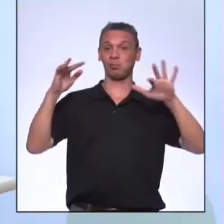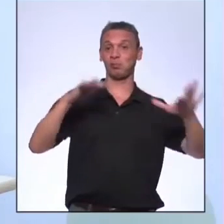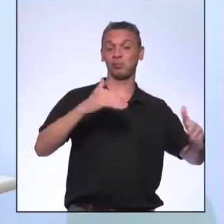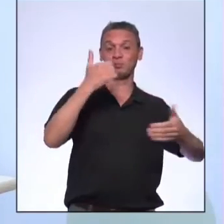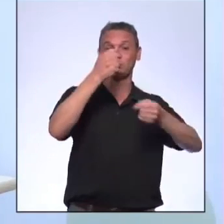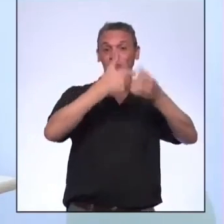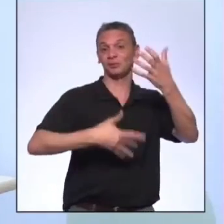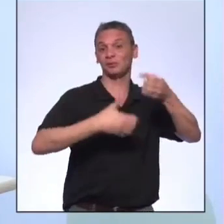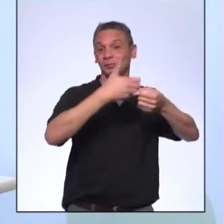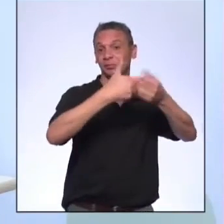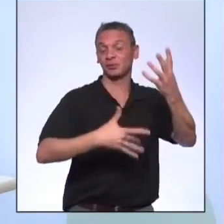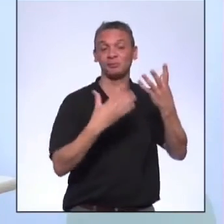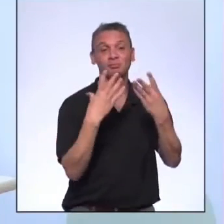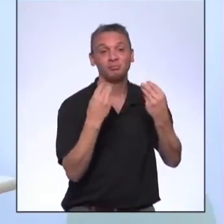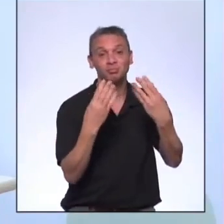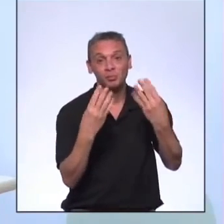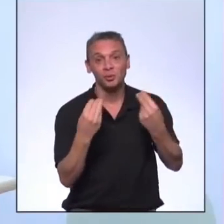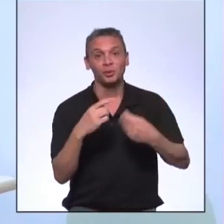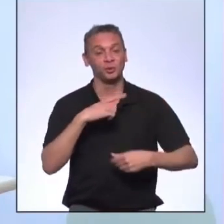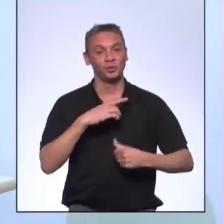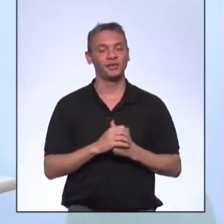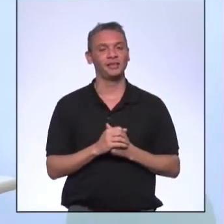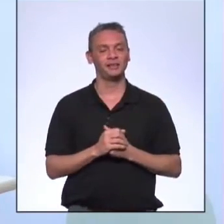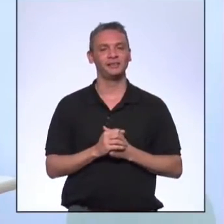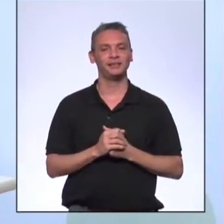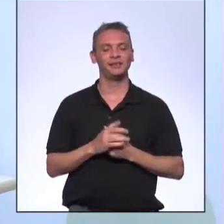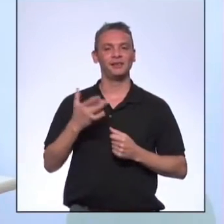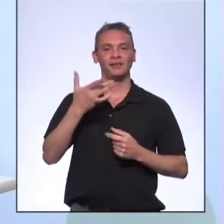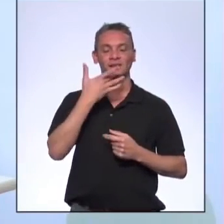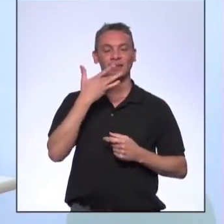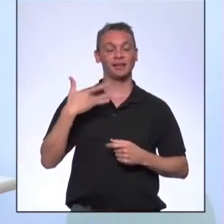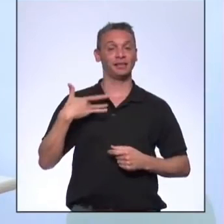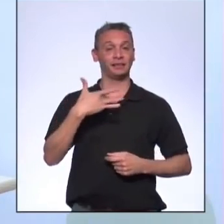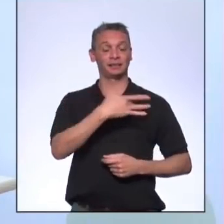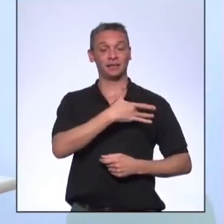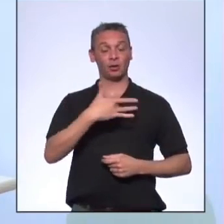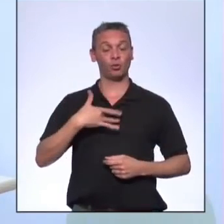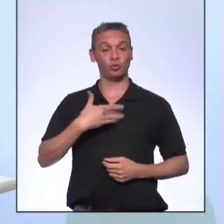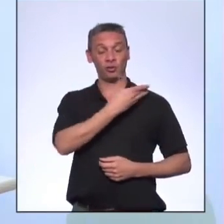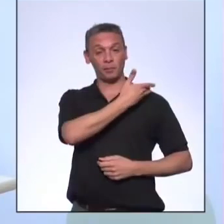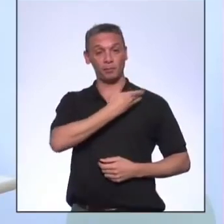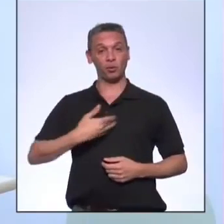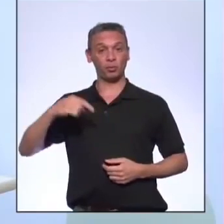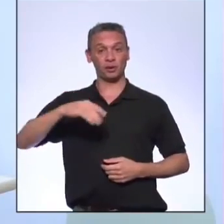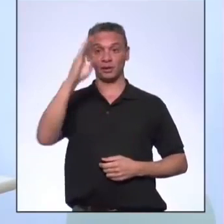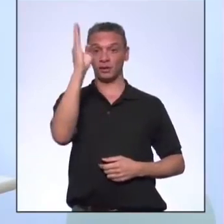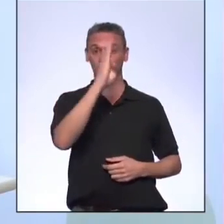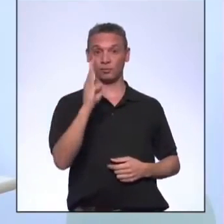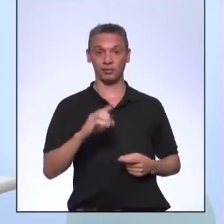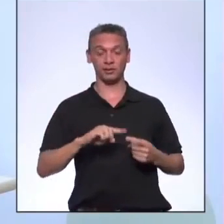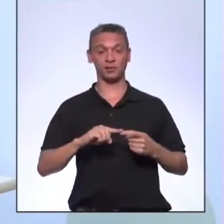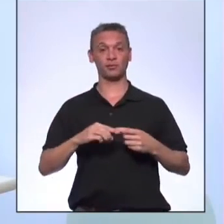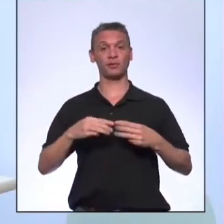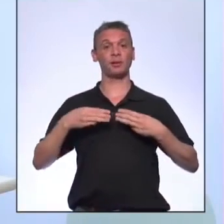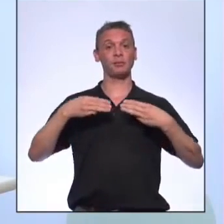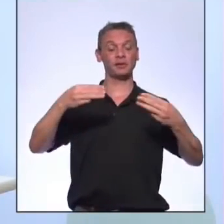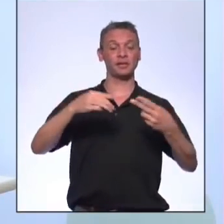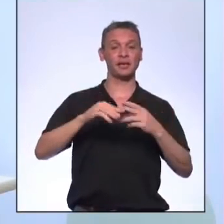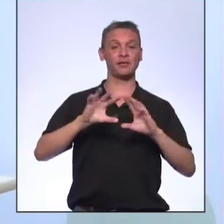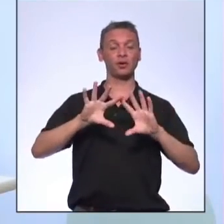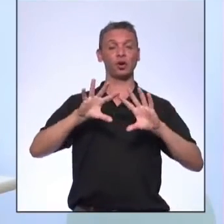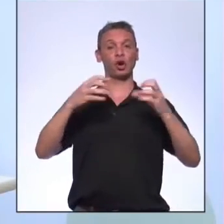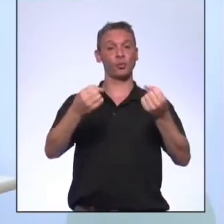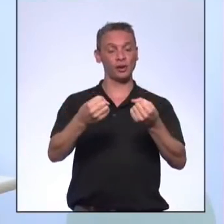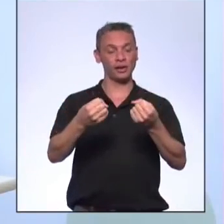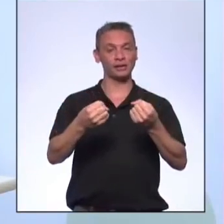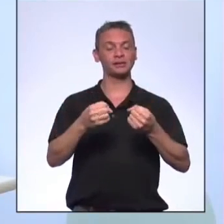de participação. Então, assim, saúde pública no Brasil, o pessoal citou muito Ministério, OMS, citaram